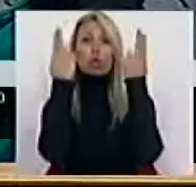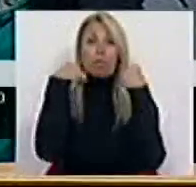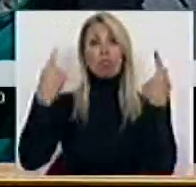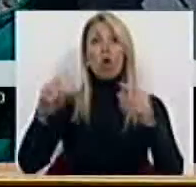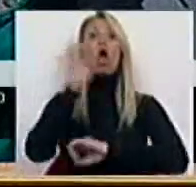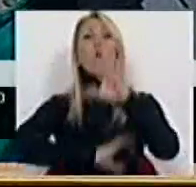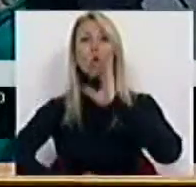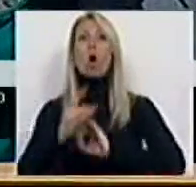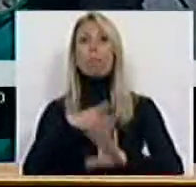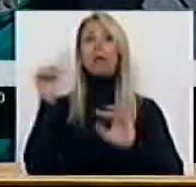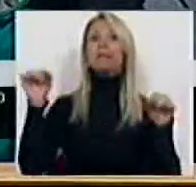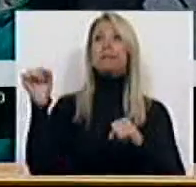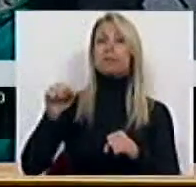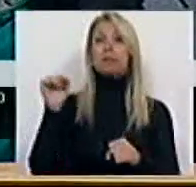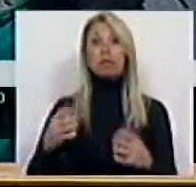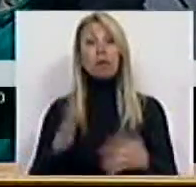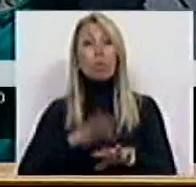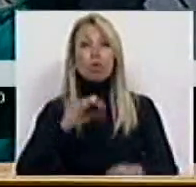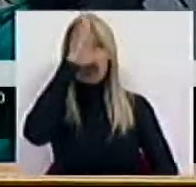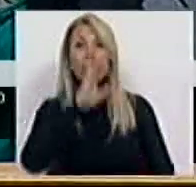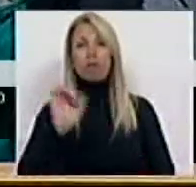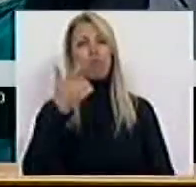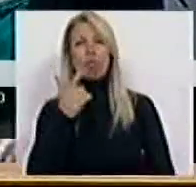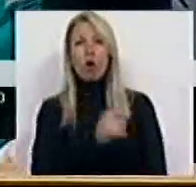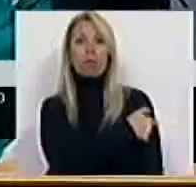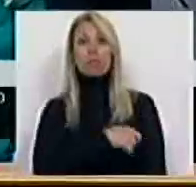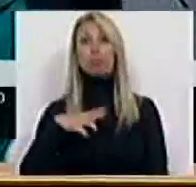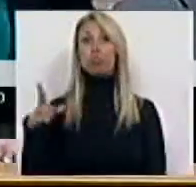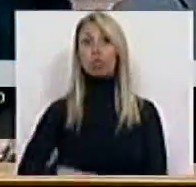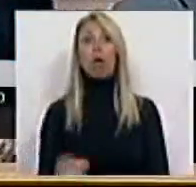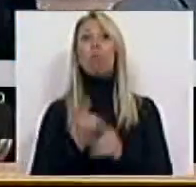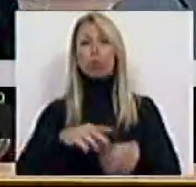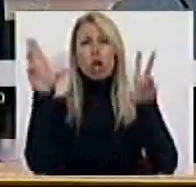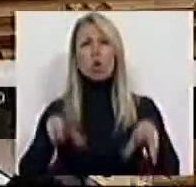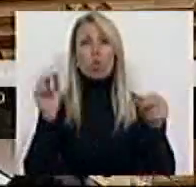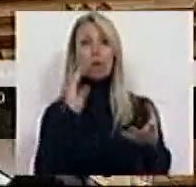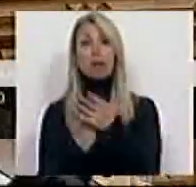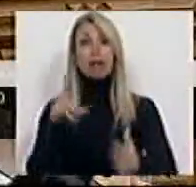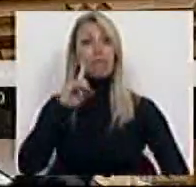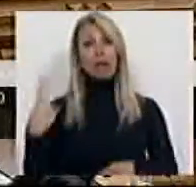por isso que o seu governo não pode representar Portugal, porque nunca defende os interesses do nosso país.